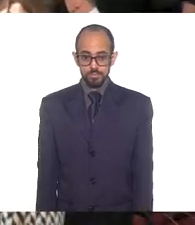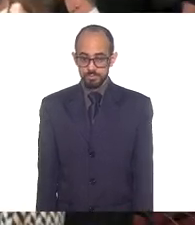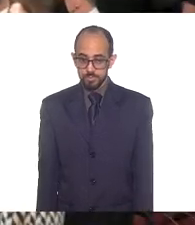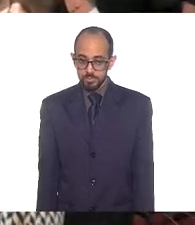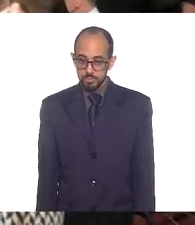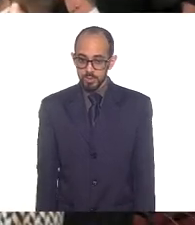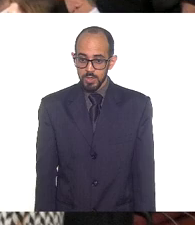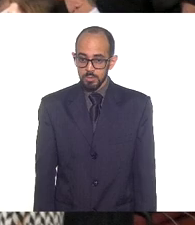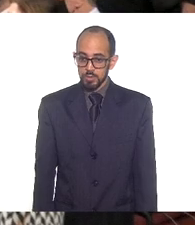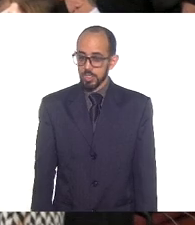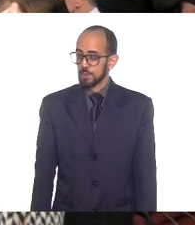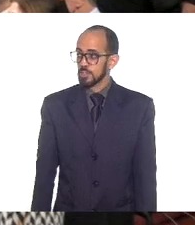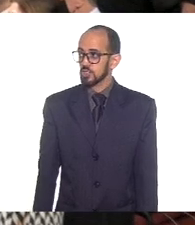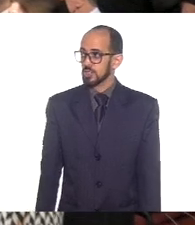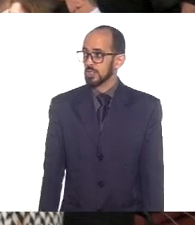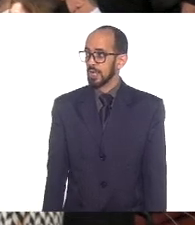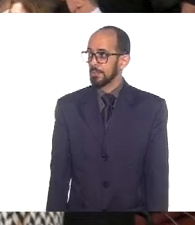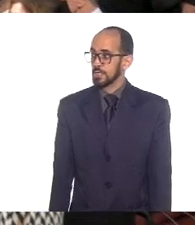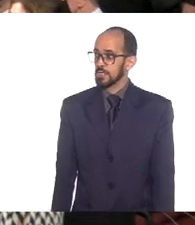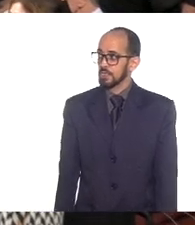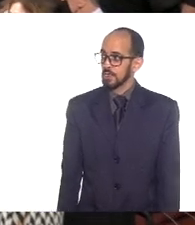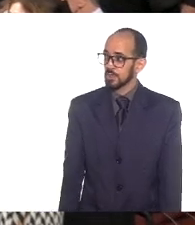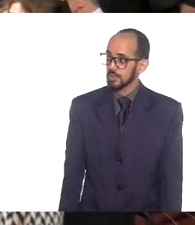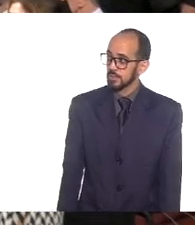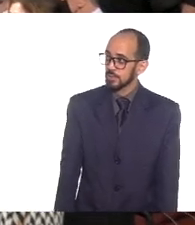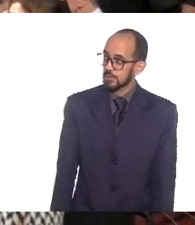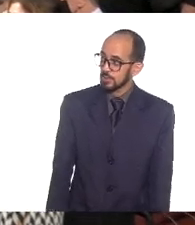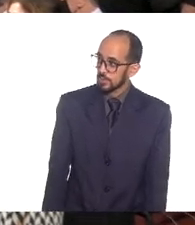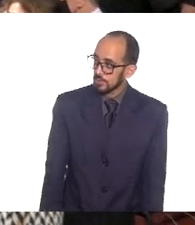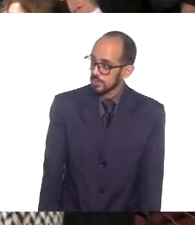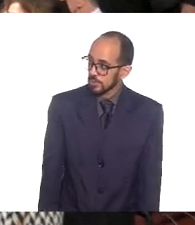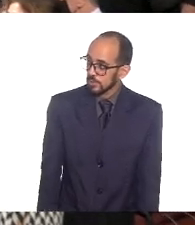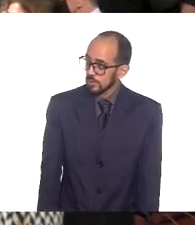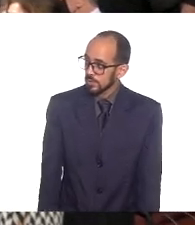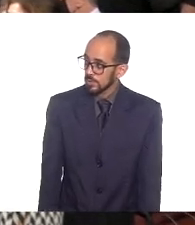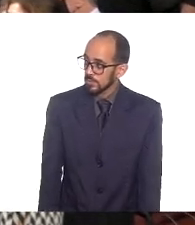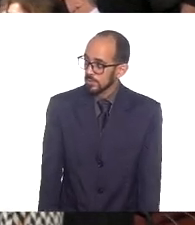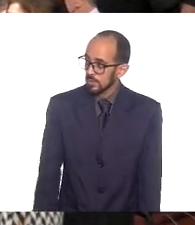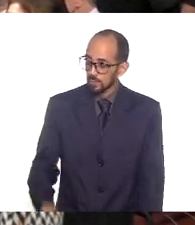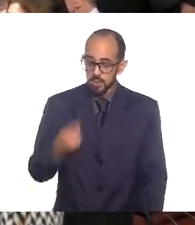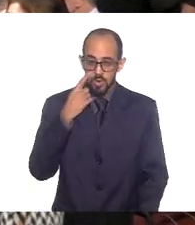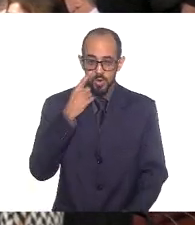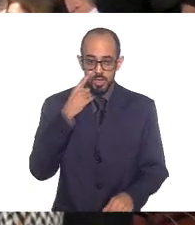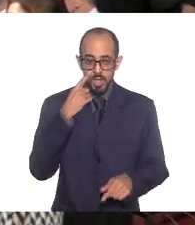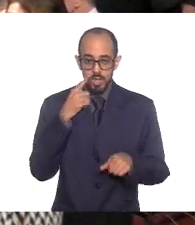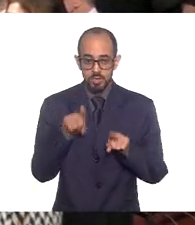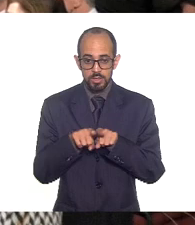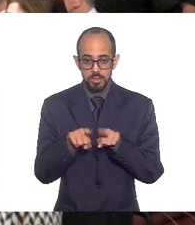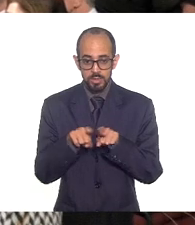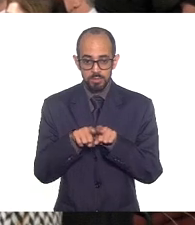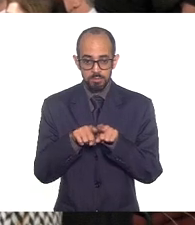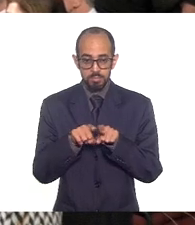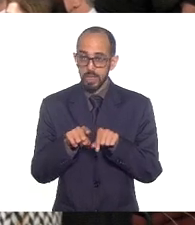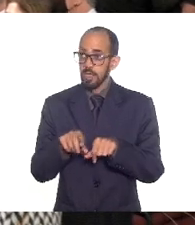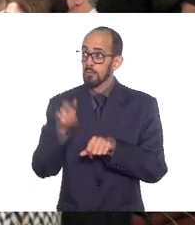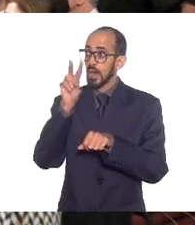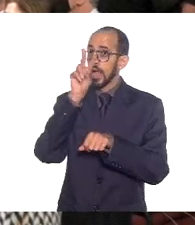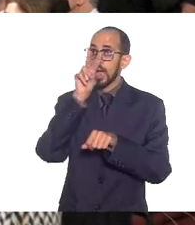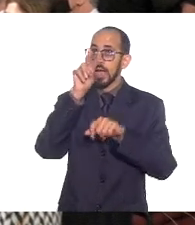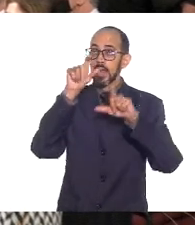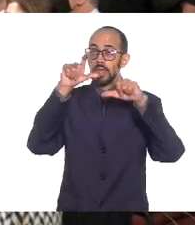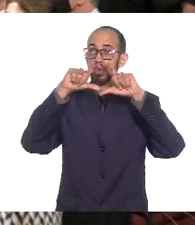E aí eu vou olhar lá o olhar para lá lá para a galeria principal